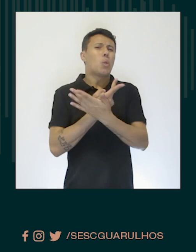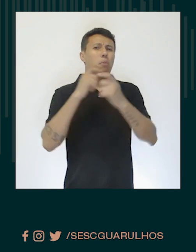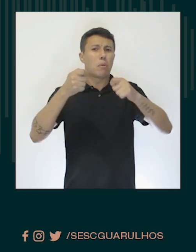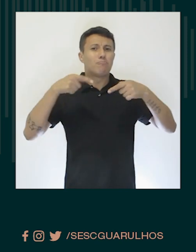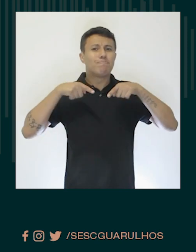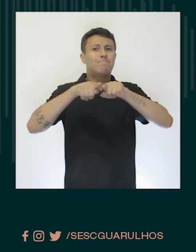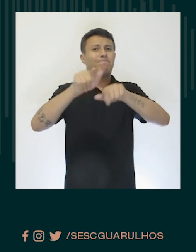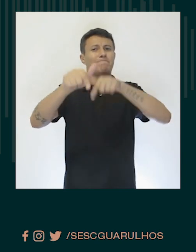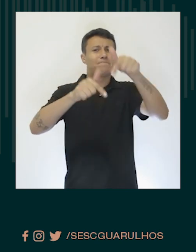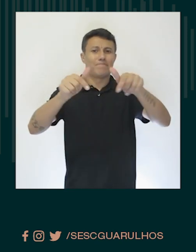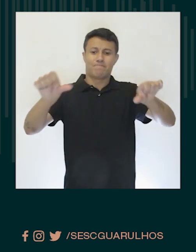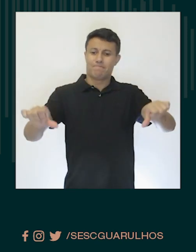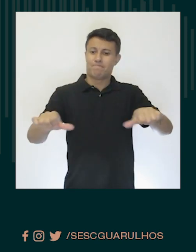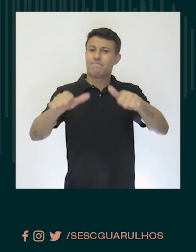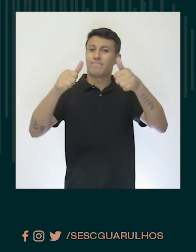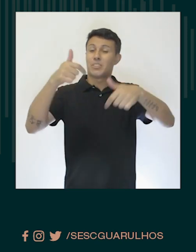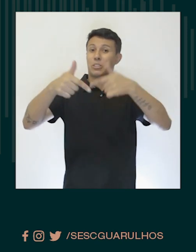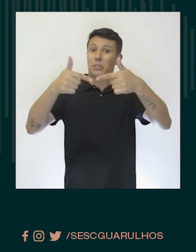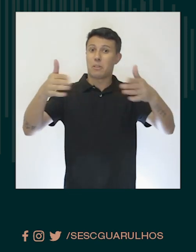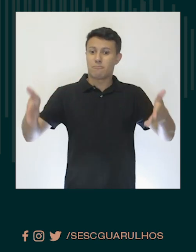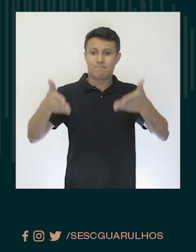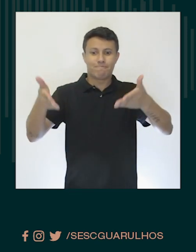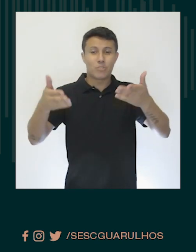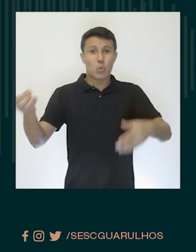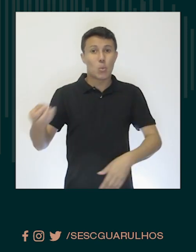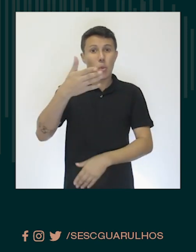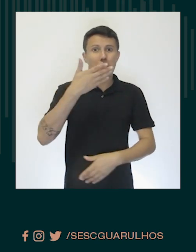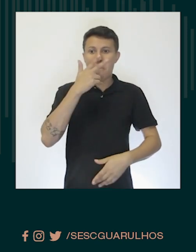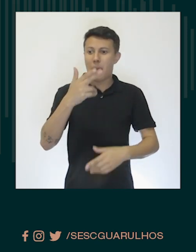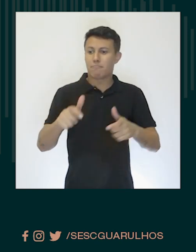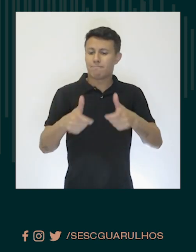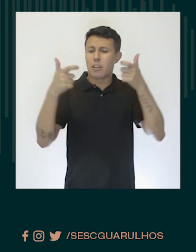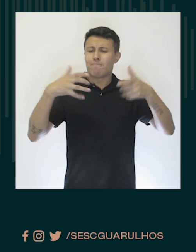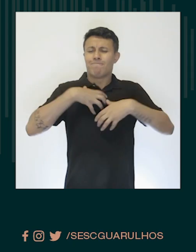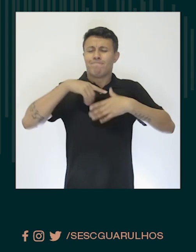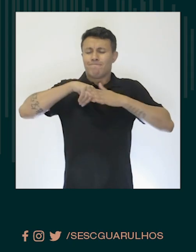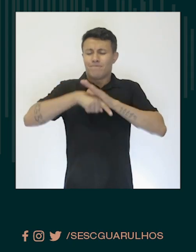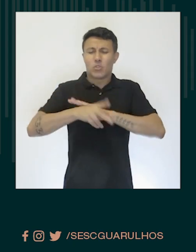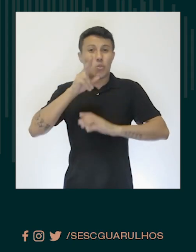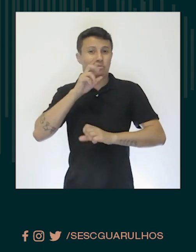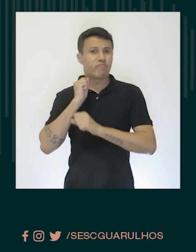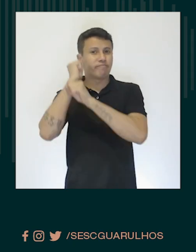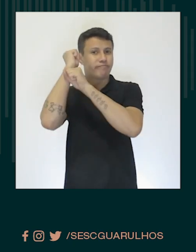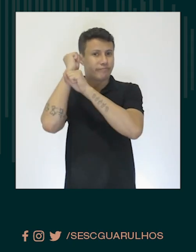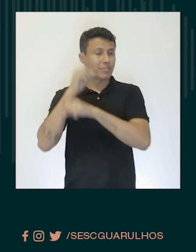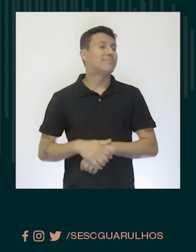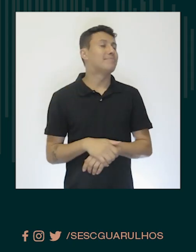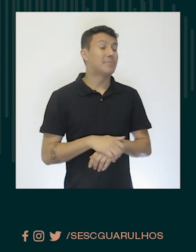colaborações que podem levar o trabalho a virar outras coisas maiores, mais profundas, mais fortes, ou até dar